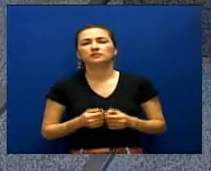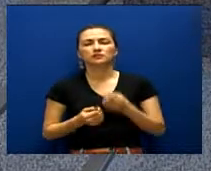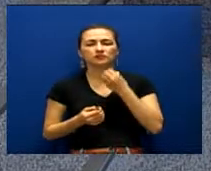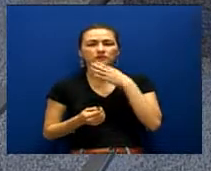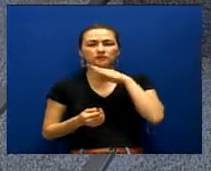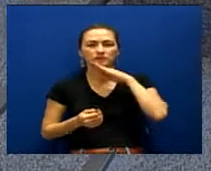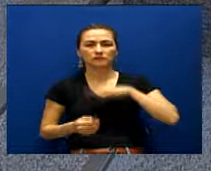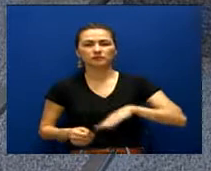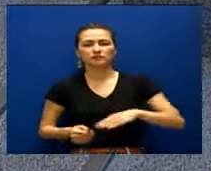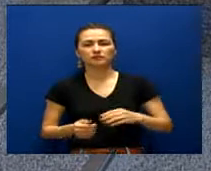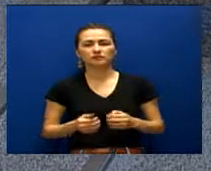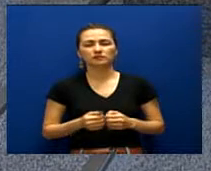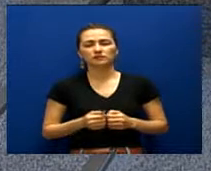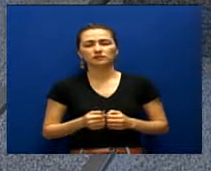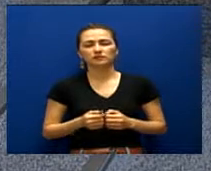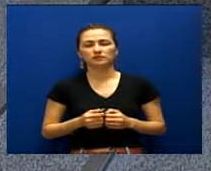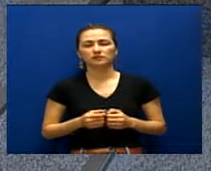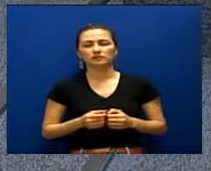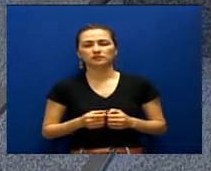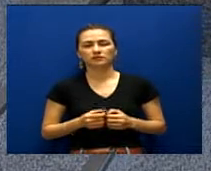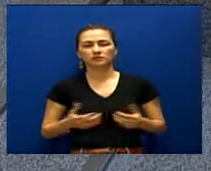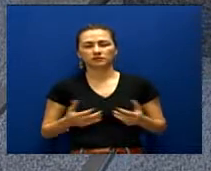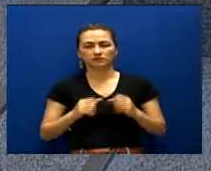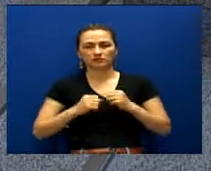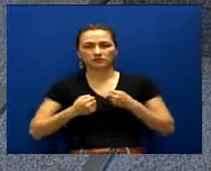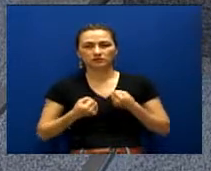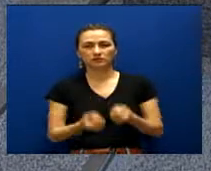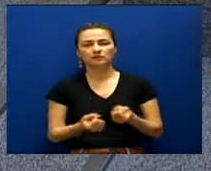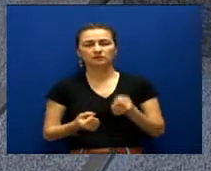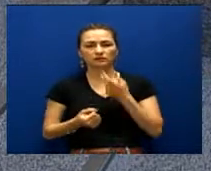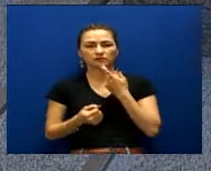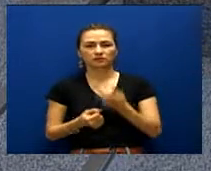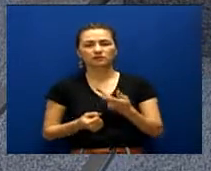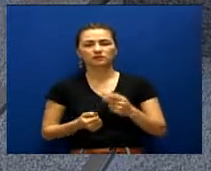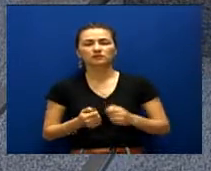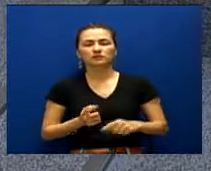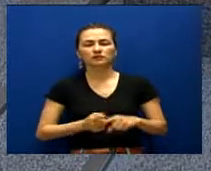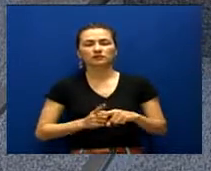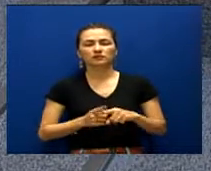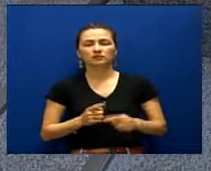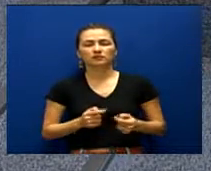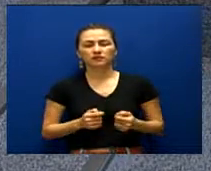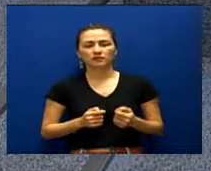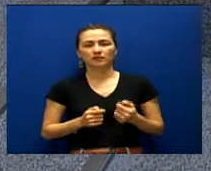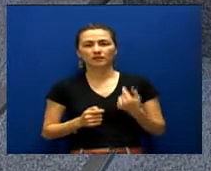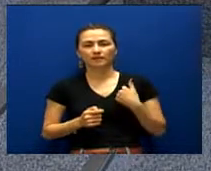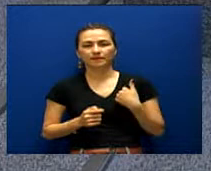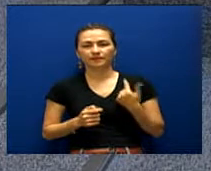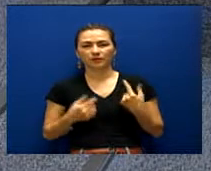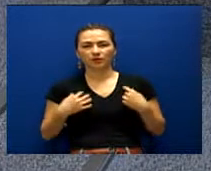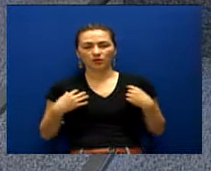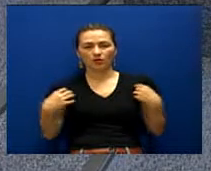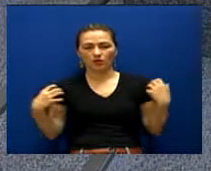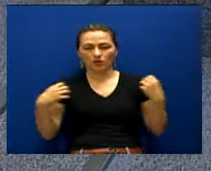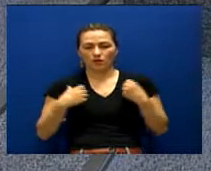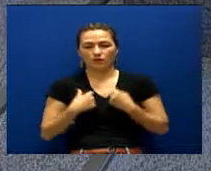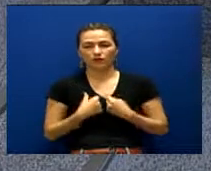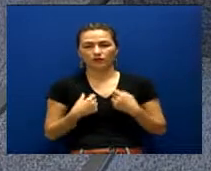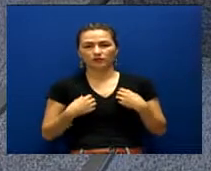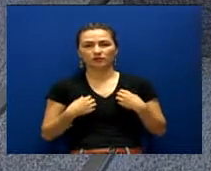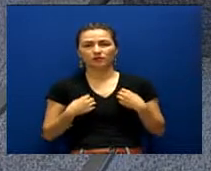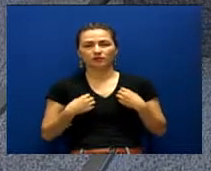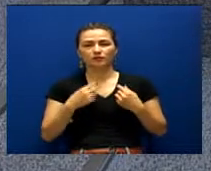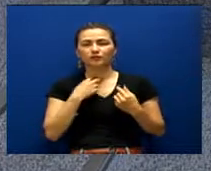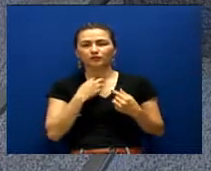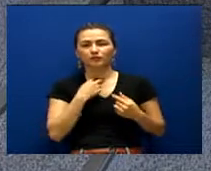Boa tarde, padre. Inclusive, até tive que me esforçar aqui para poder fazer uso da palavra, porque também estou de maneira informal aqui. Eu não pude assumir